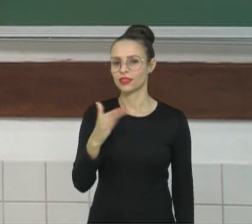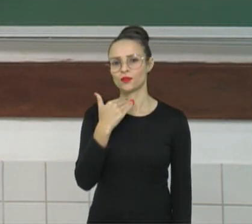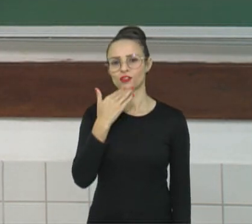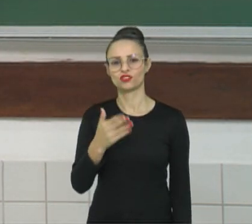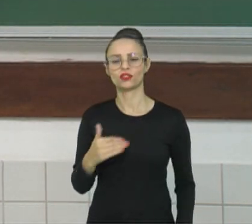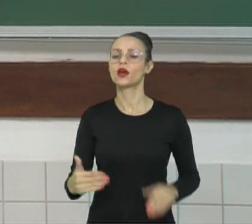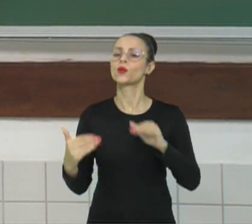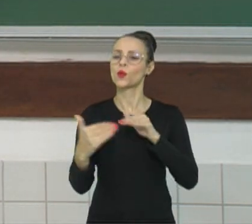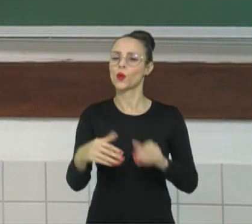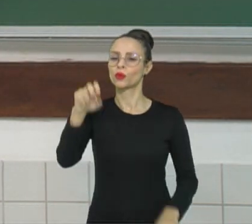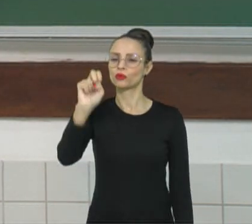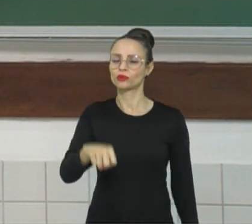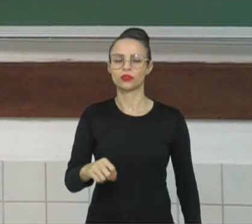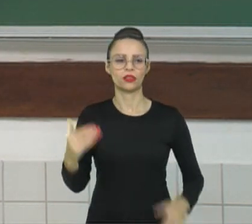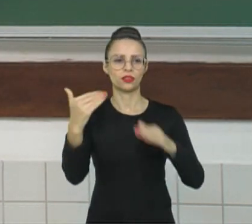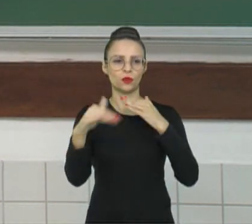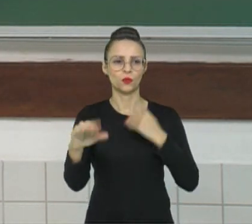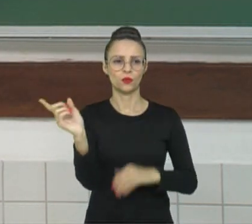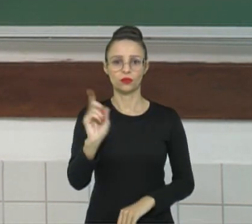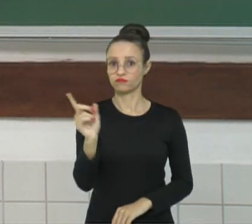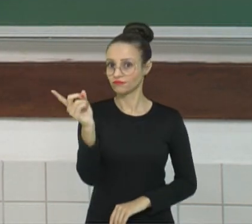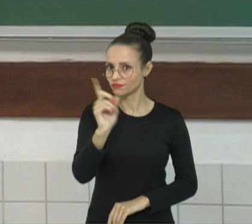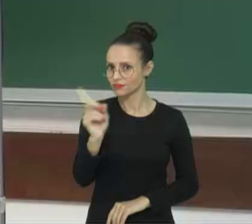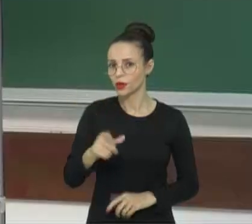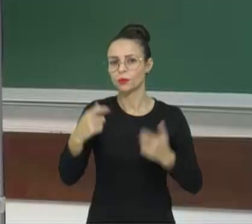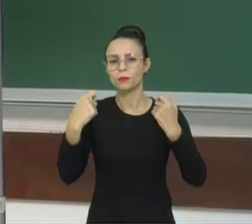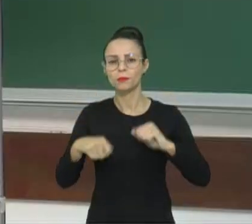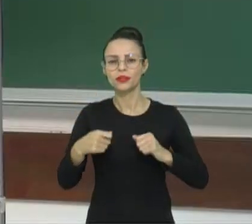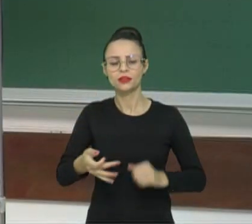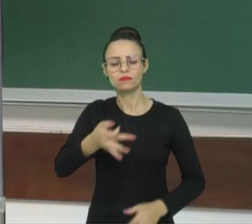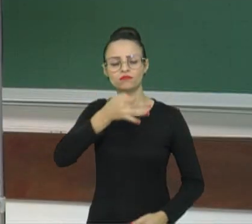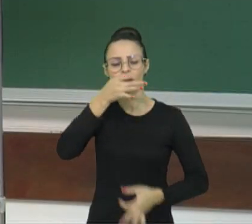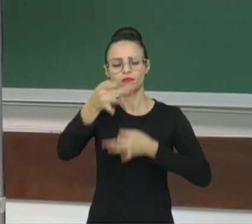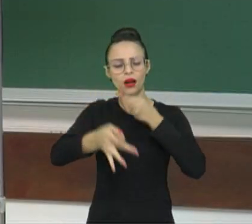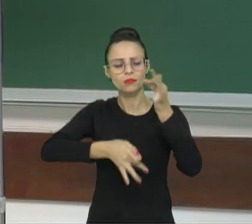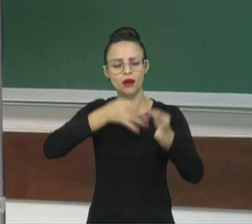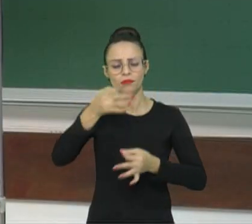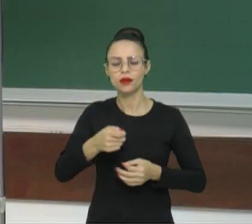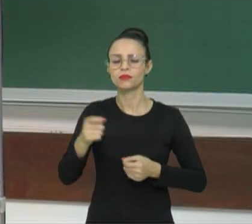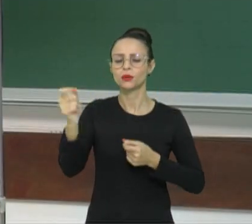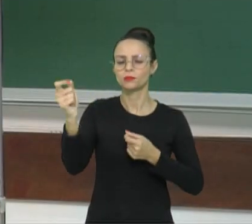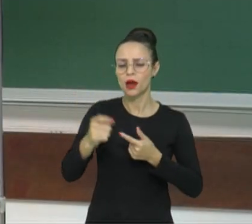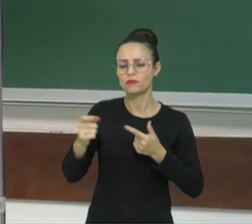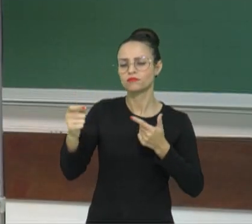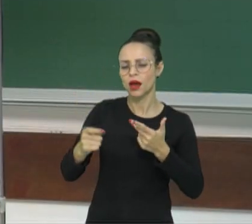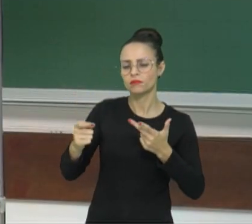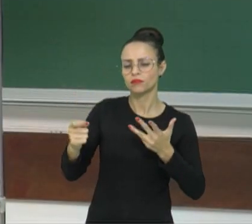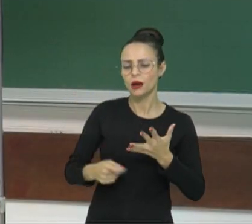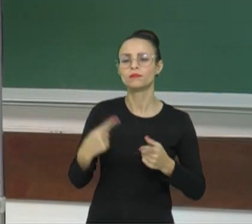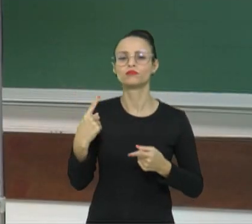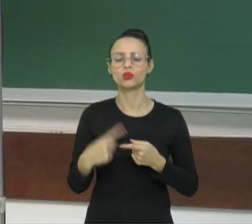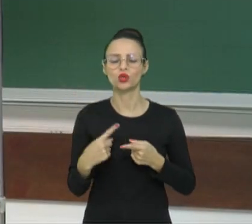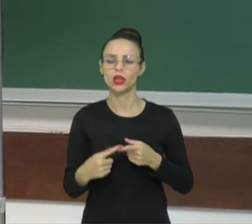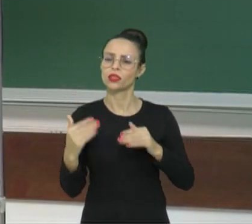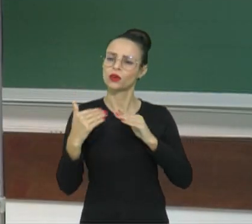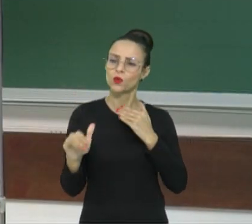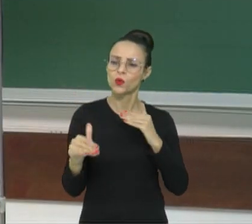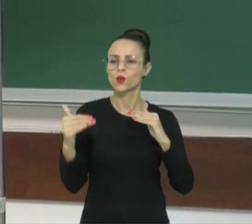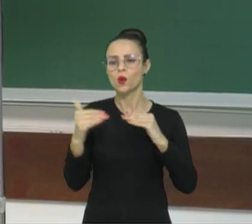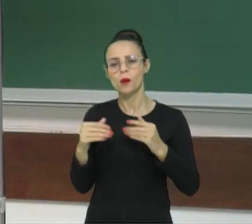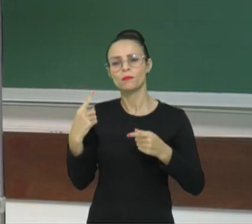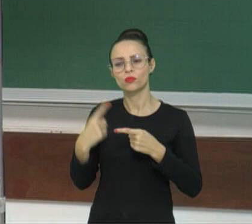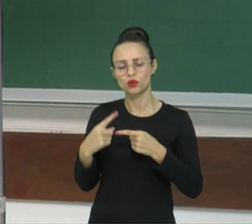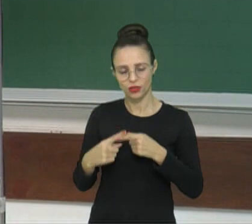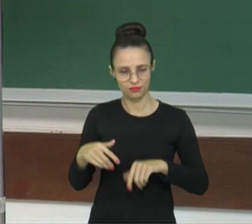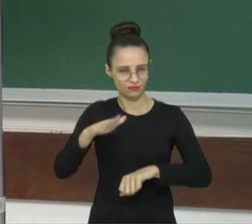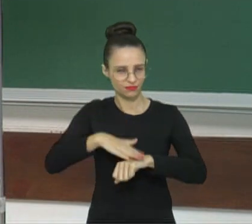você concordar ou discordar. Você precisa saber argumentar. Concordo por conta disso. Discordo por quê?